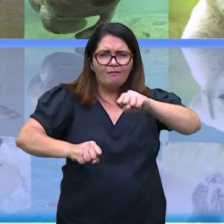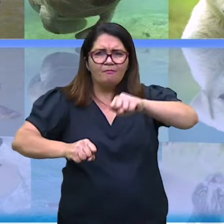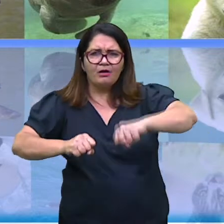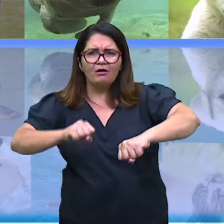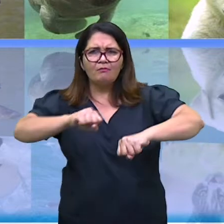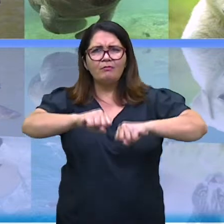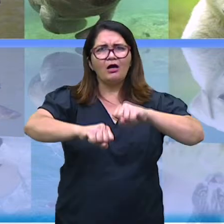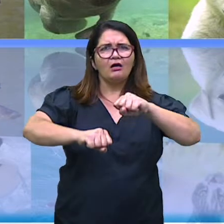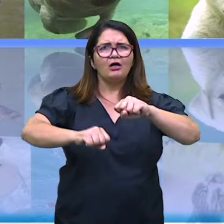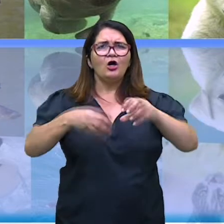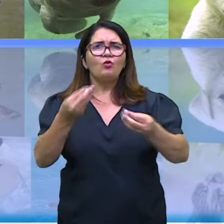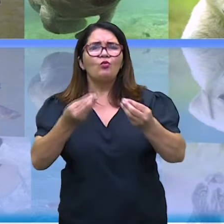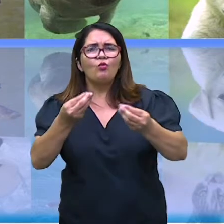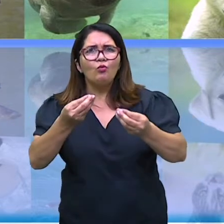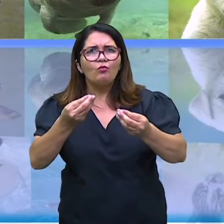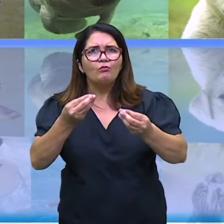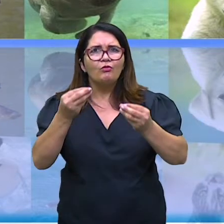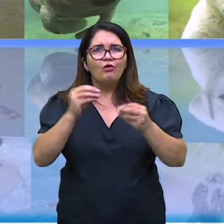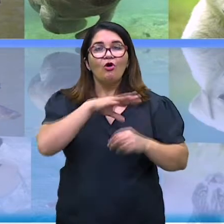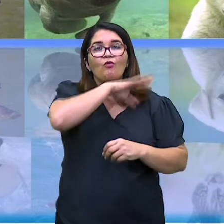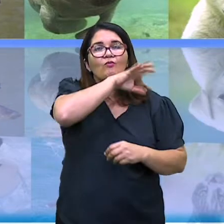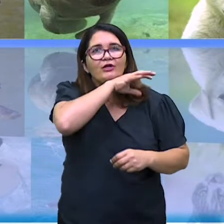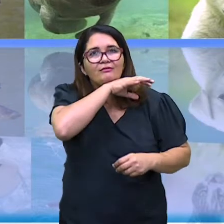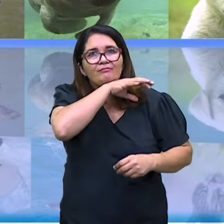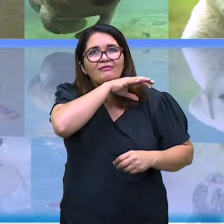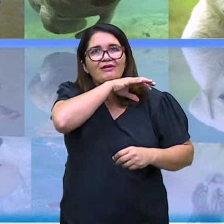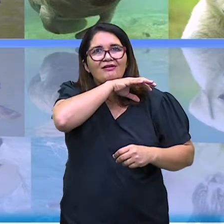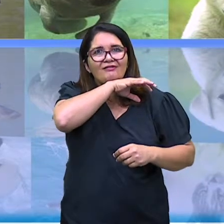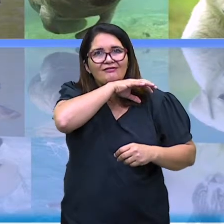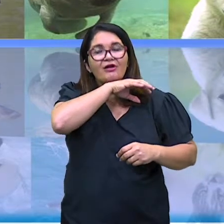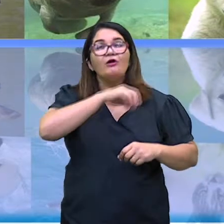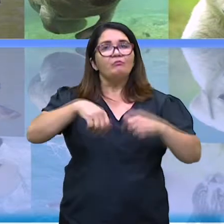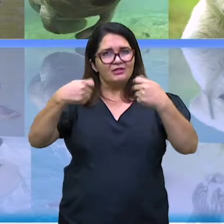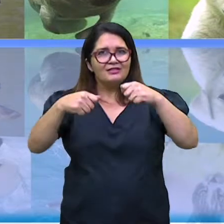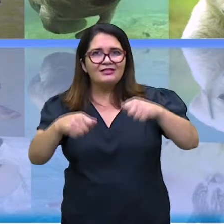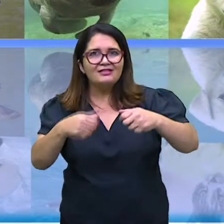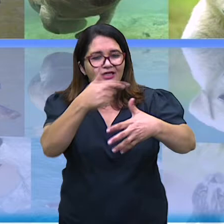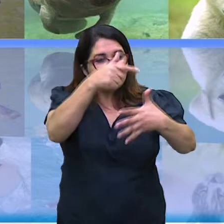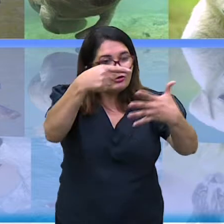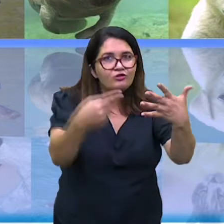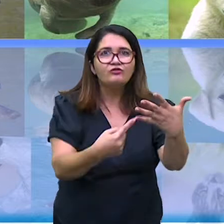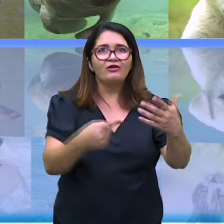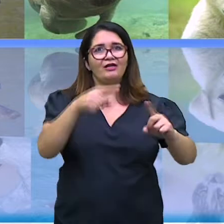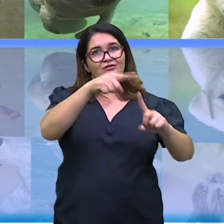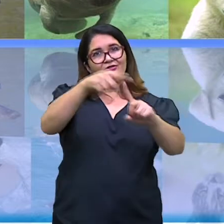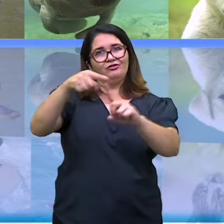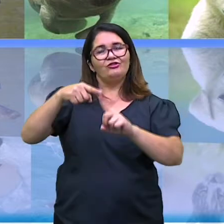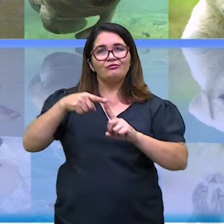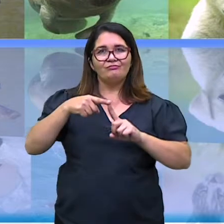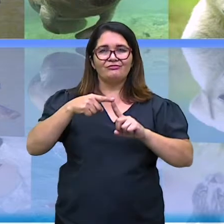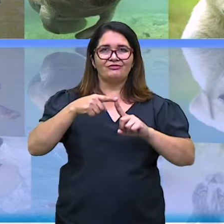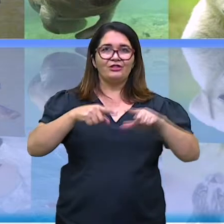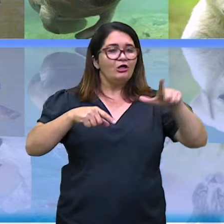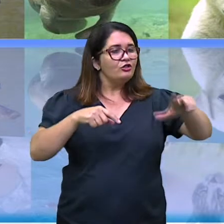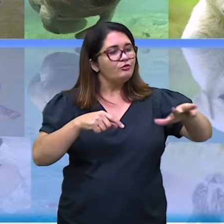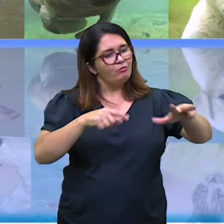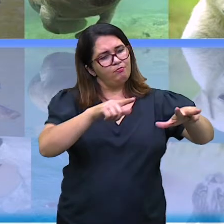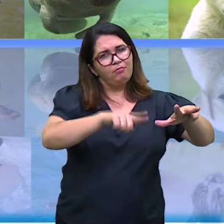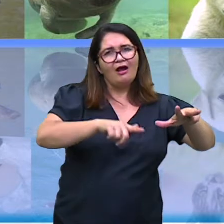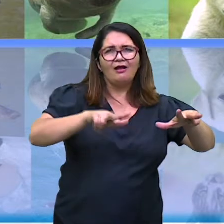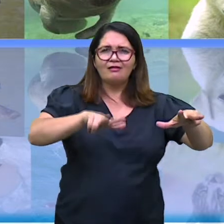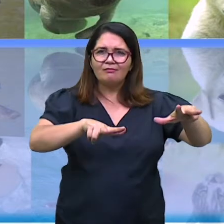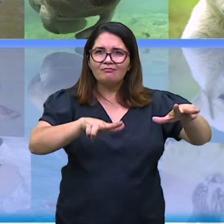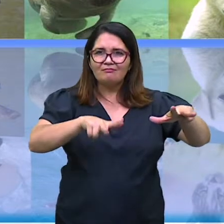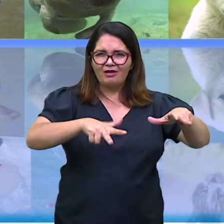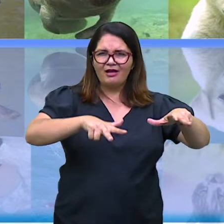consiga fazer todo este processo, não é mesmo? E aí? O que mais? O